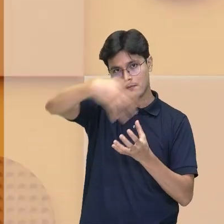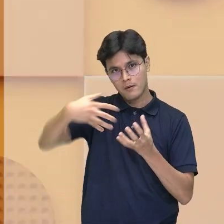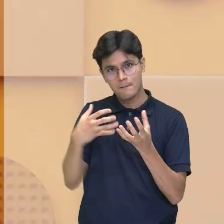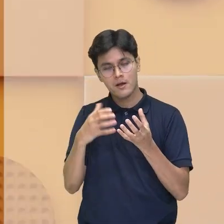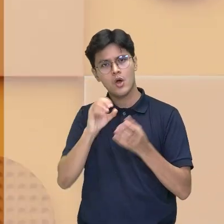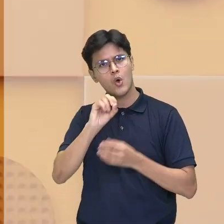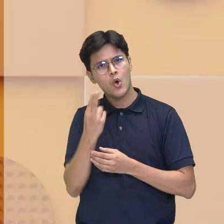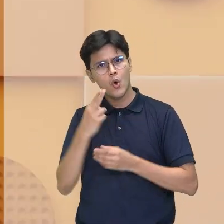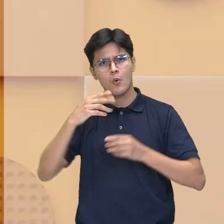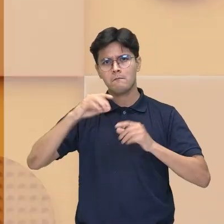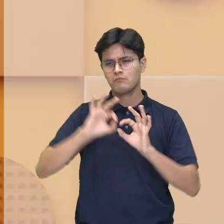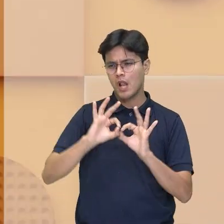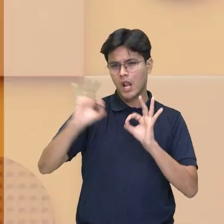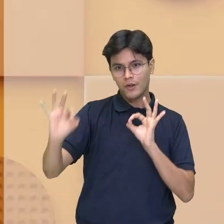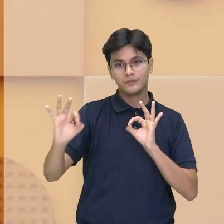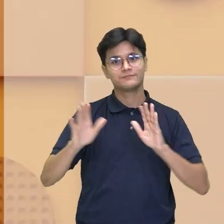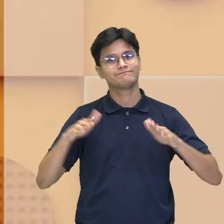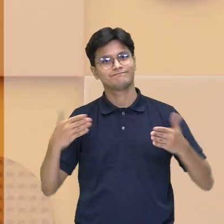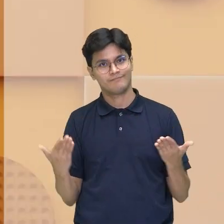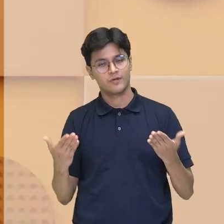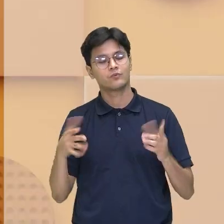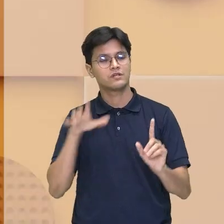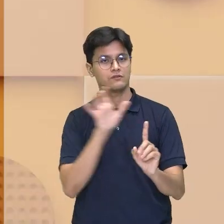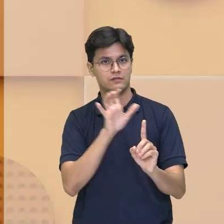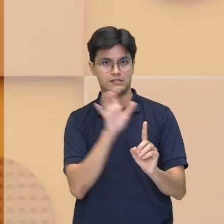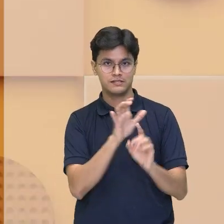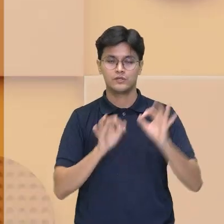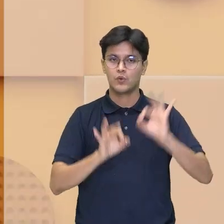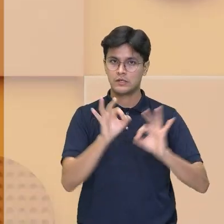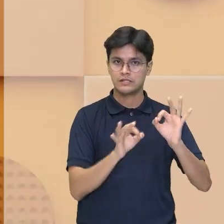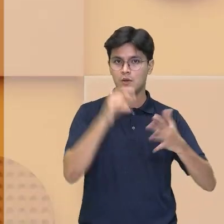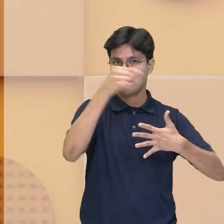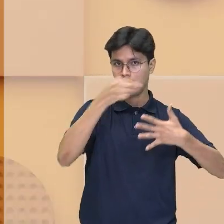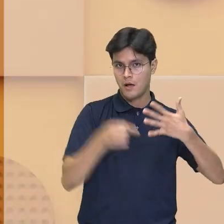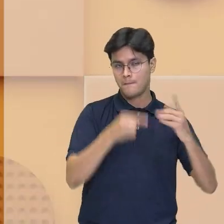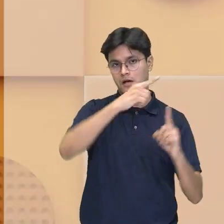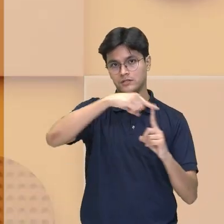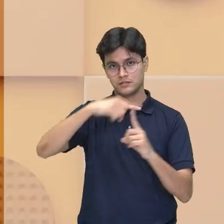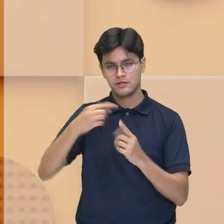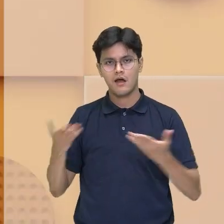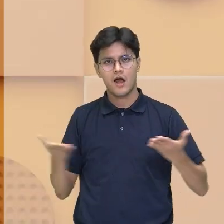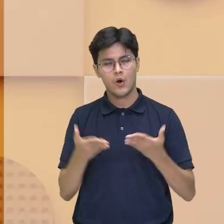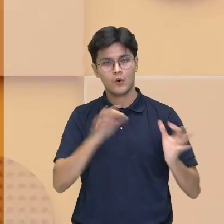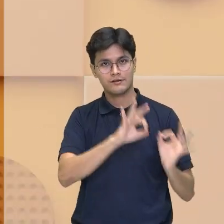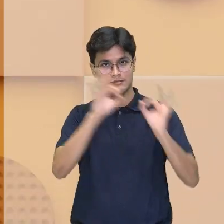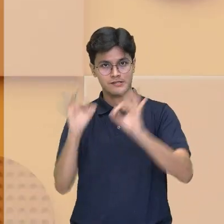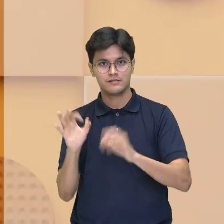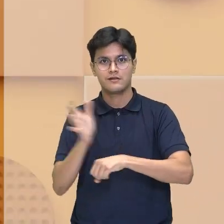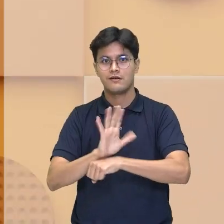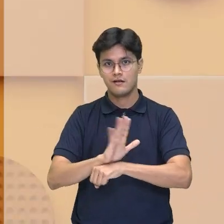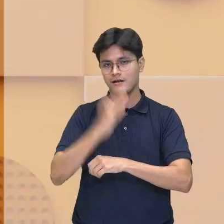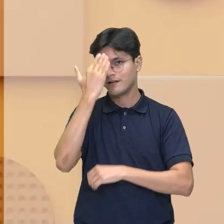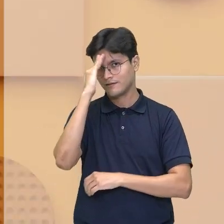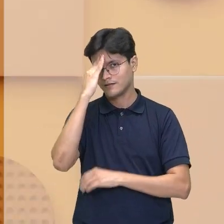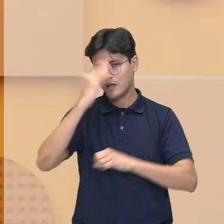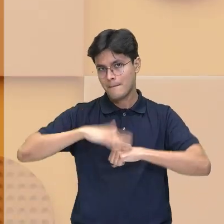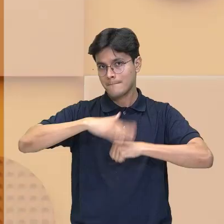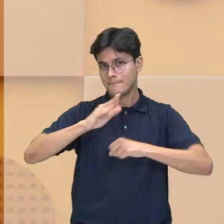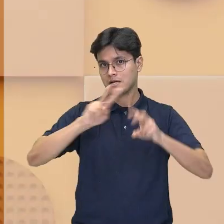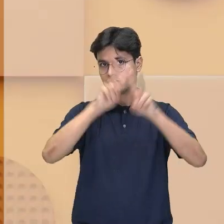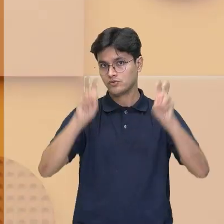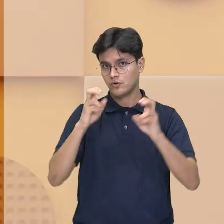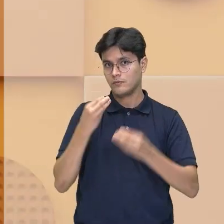vai influenciar. E agora nós vamos assistir aí essa animação para a gente entender um pouco mais desse processo de